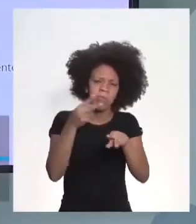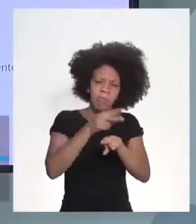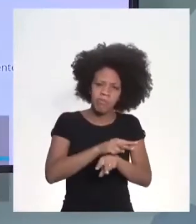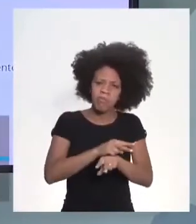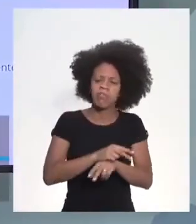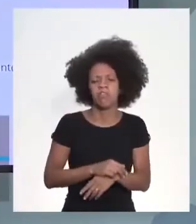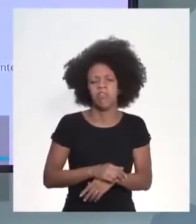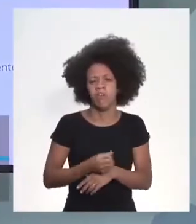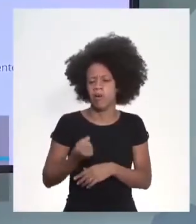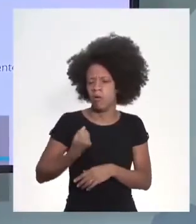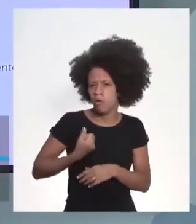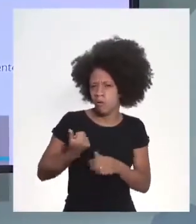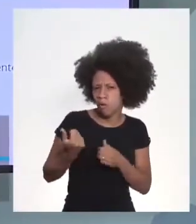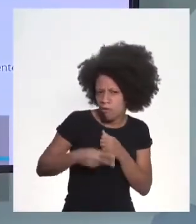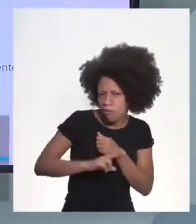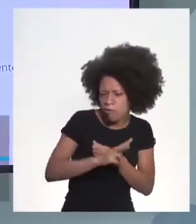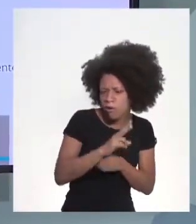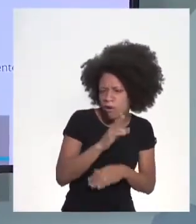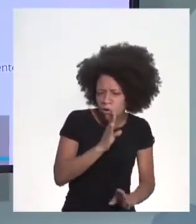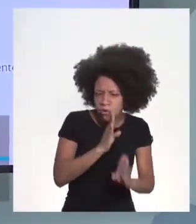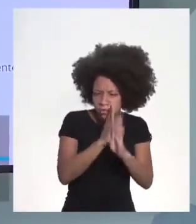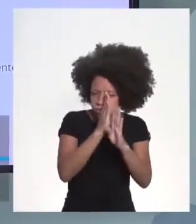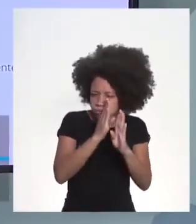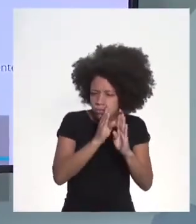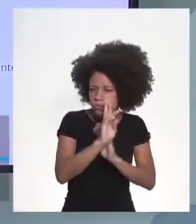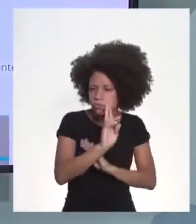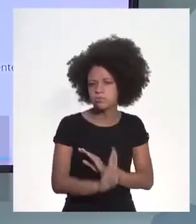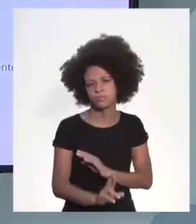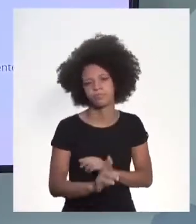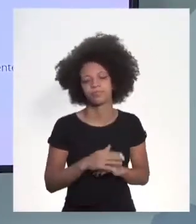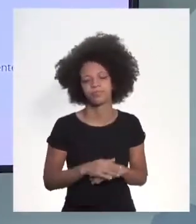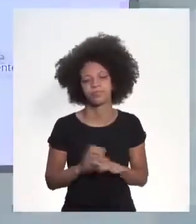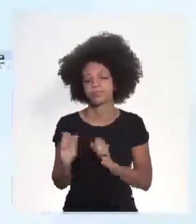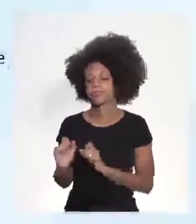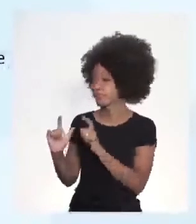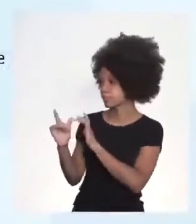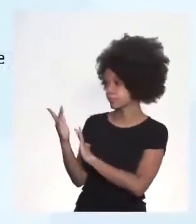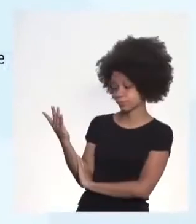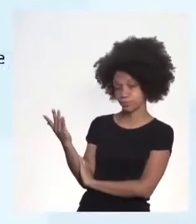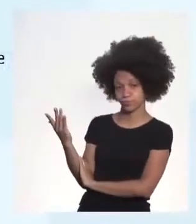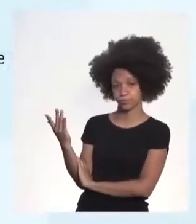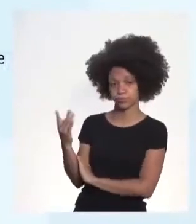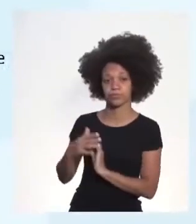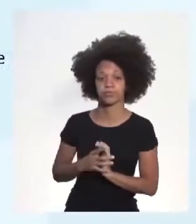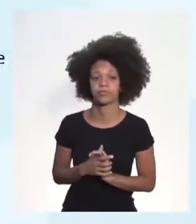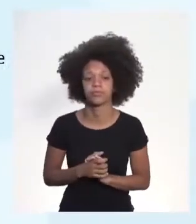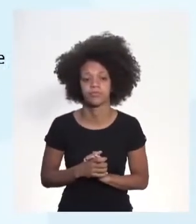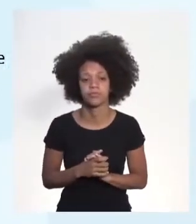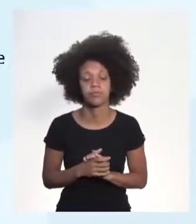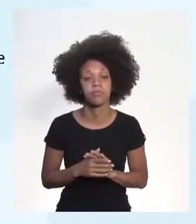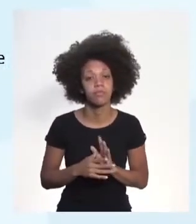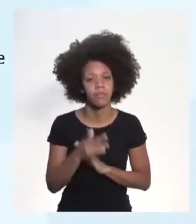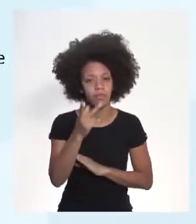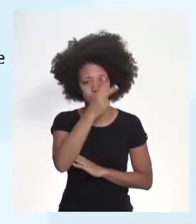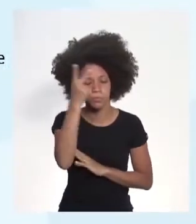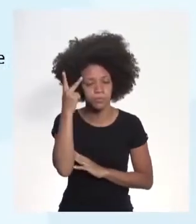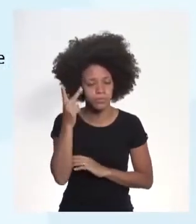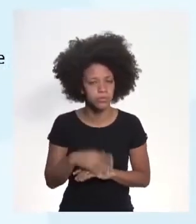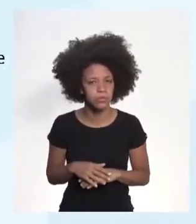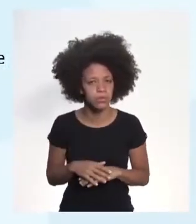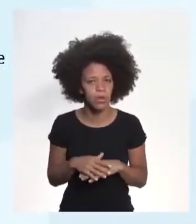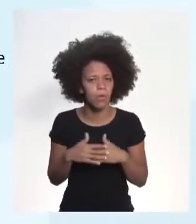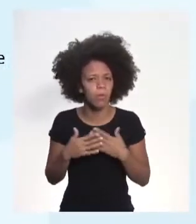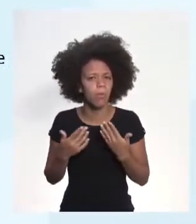essas letras por valores para chegar no resultado então põe na tela de novo ó então nós temos aí ó que a pessoa né que eu não